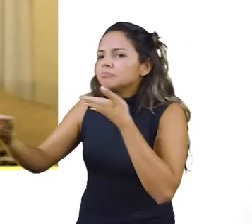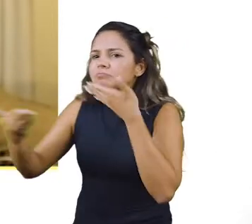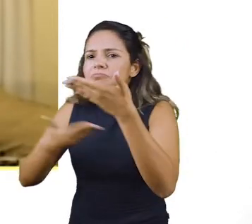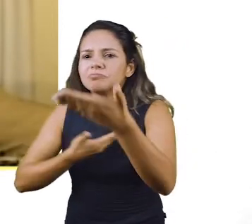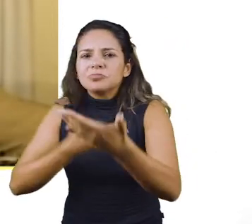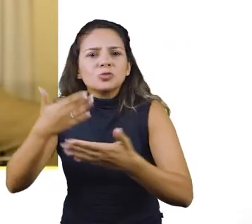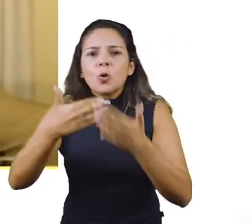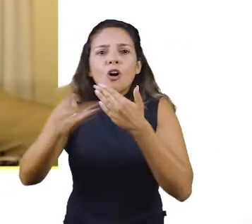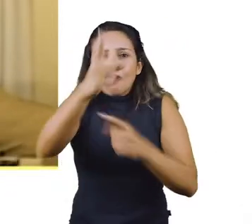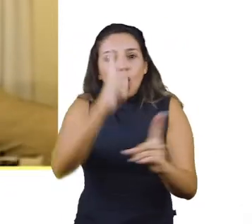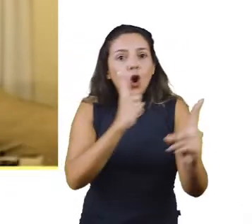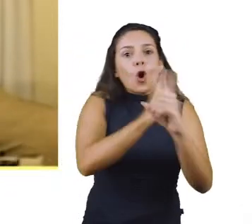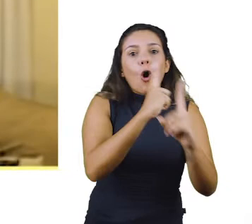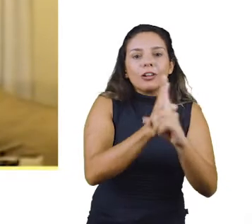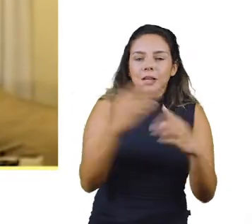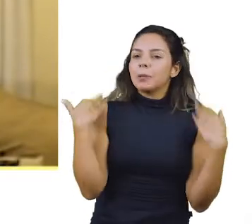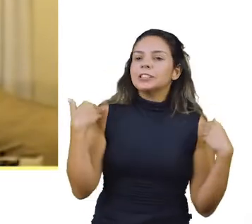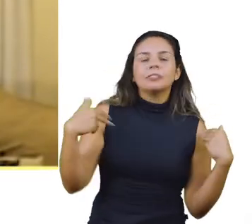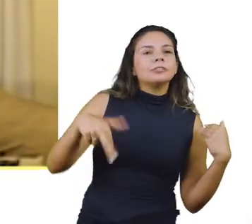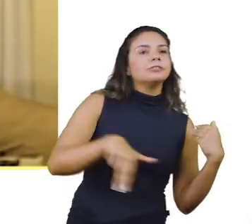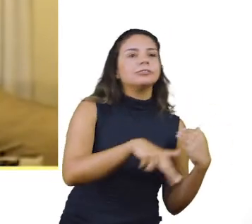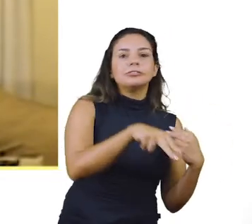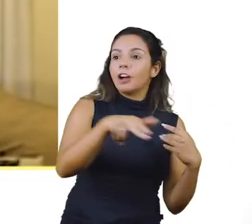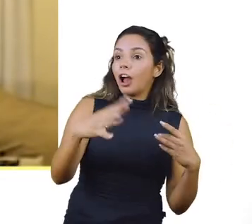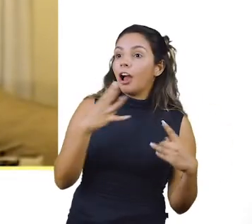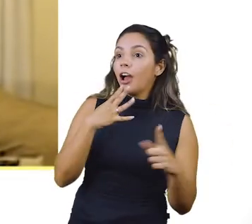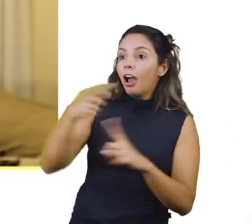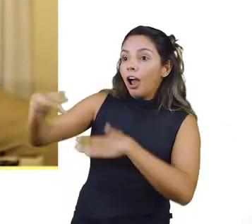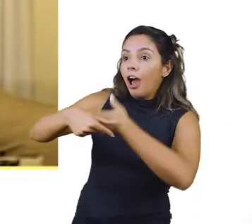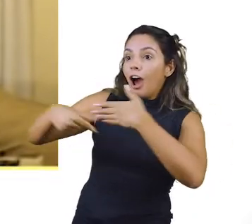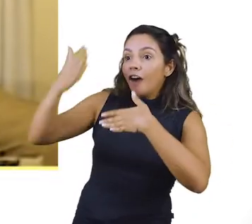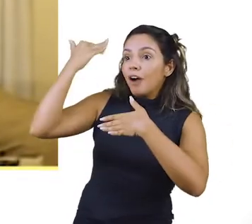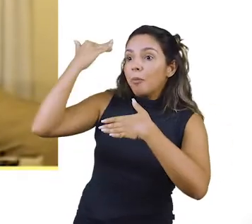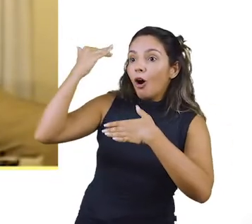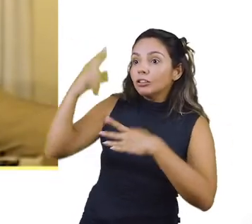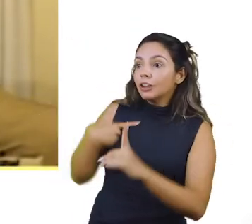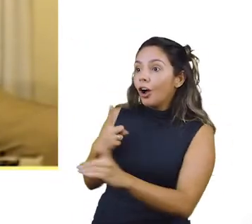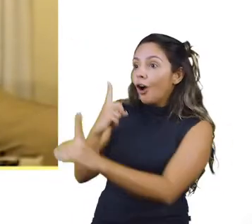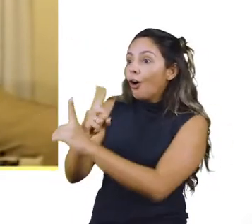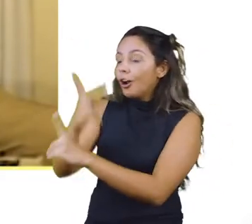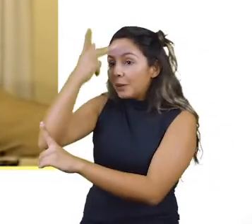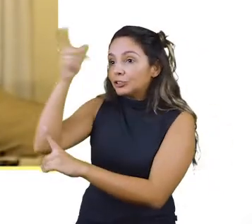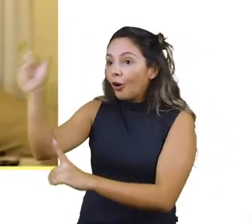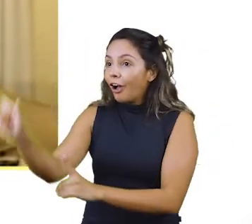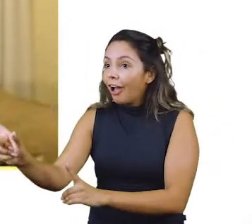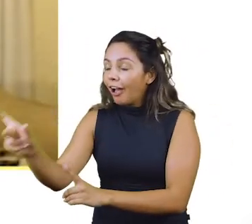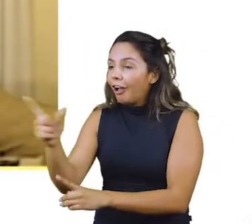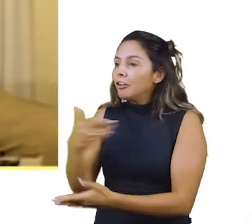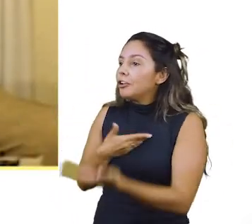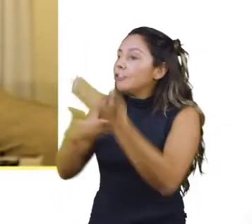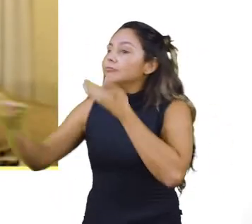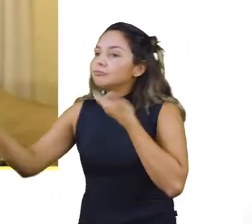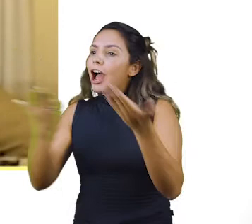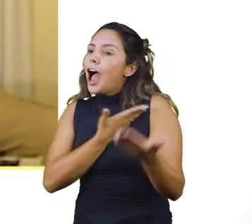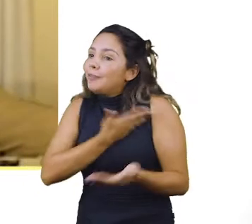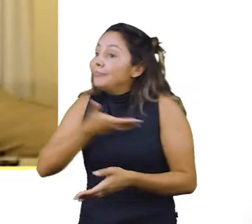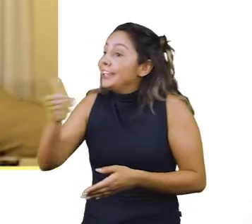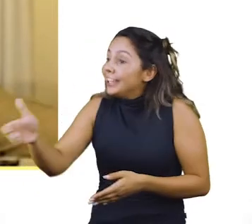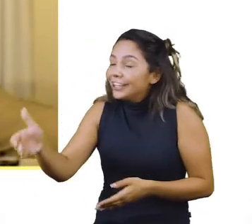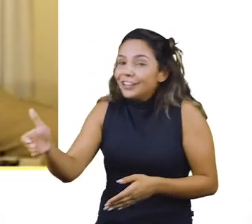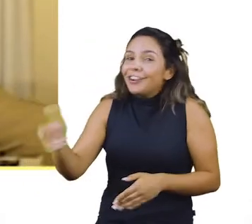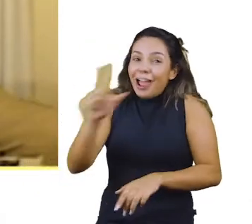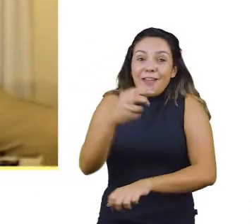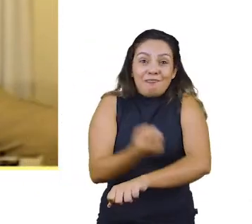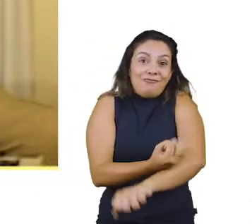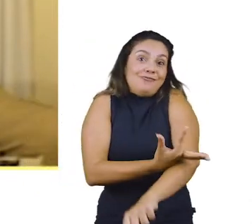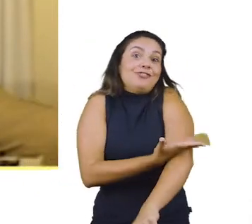de hotel, eles estão lá para viver esse momento. Da mesma forma que é rico para a gente, eu acredito que é rico para eles também, viver esse